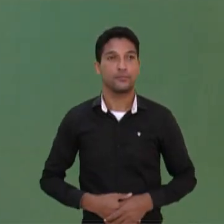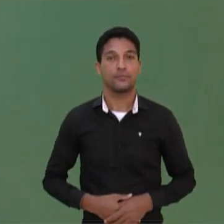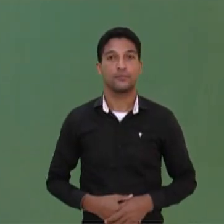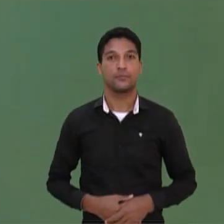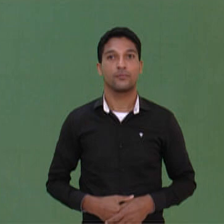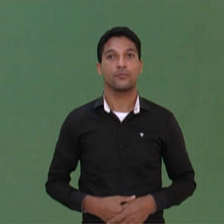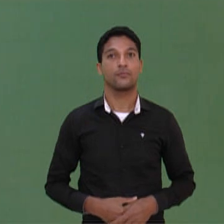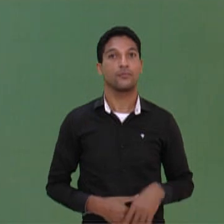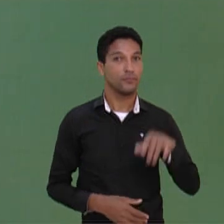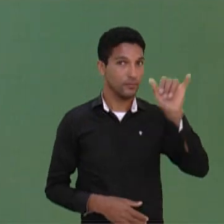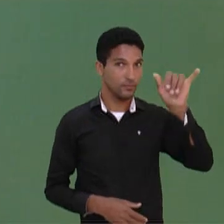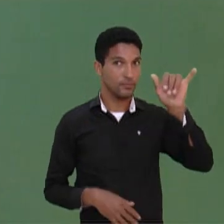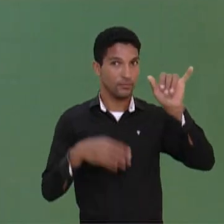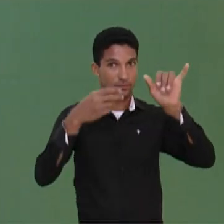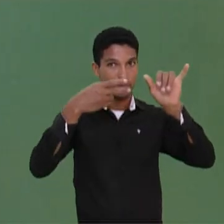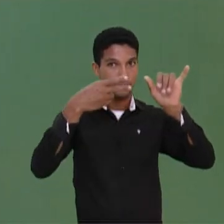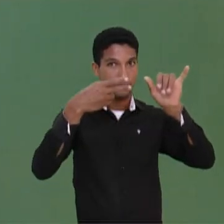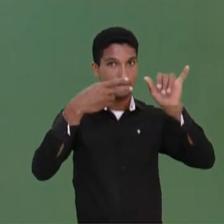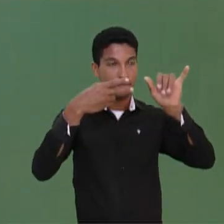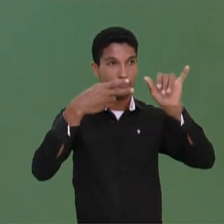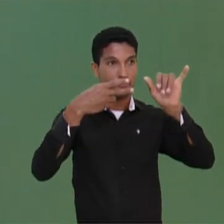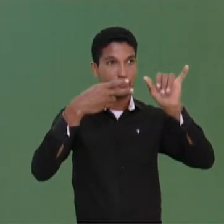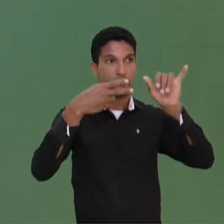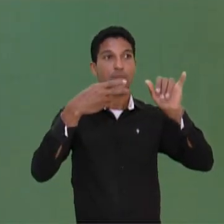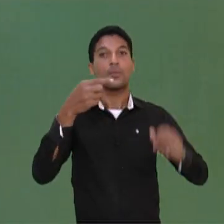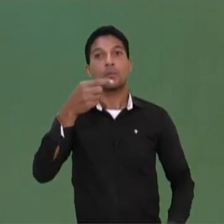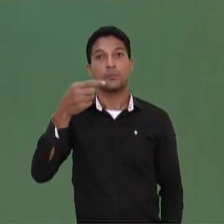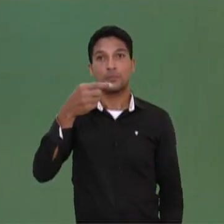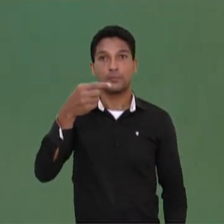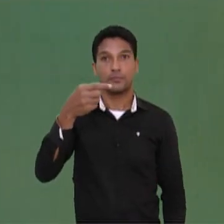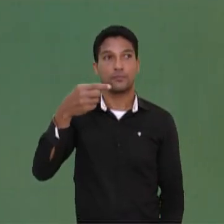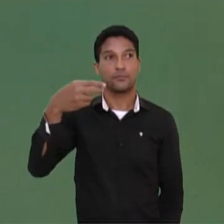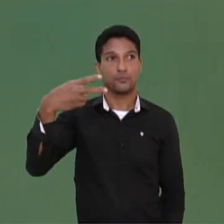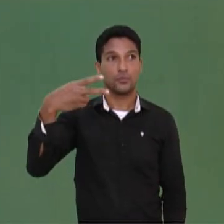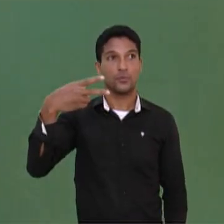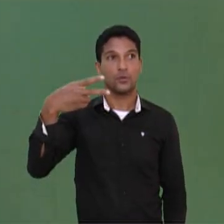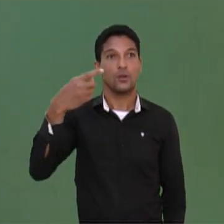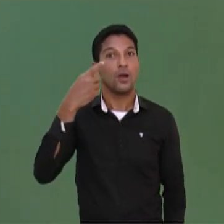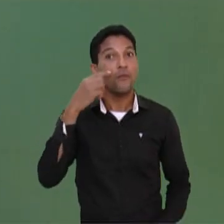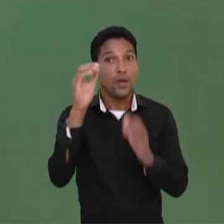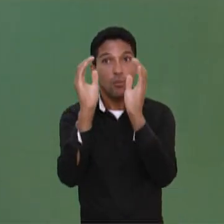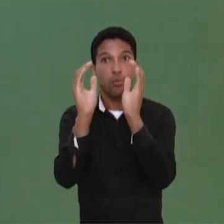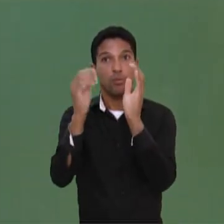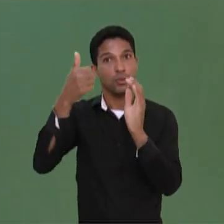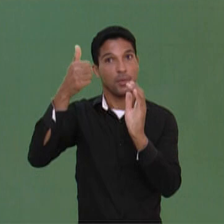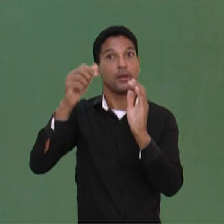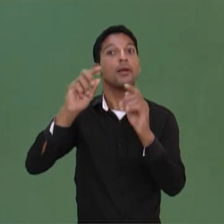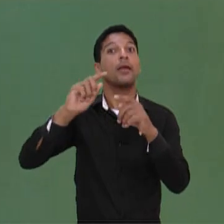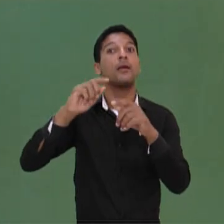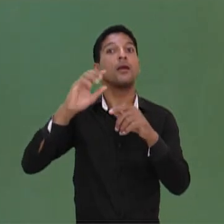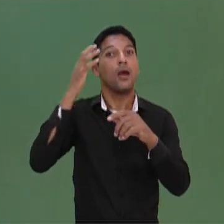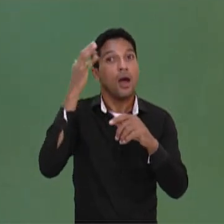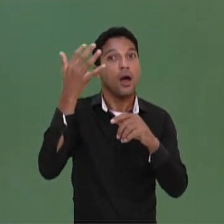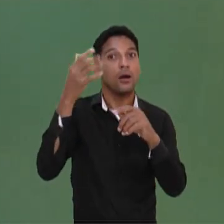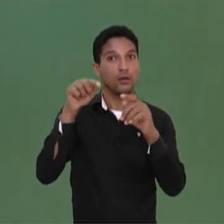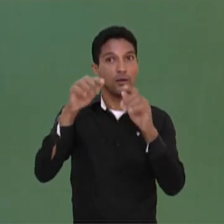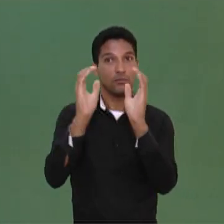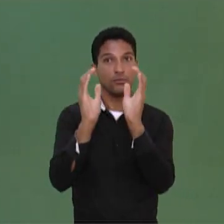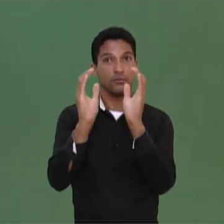Y igual menos 2, primeiro resolvo a potência,